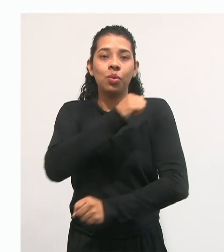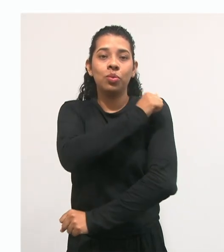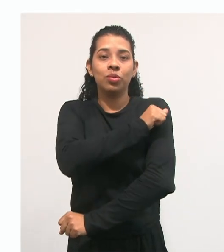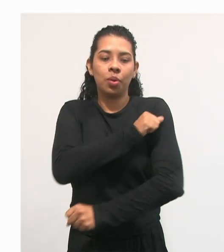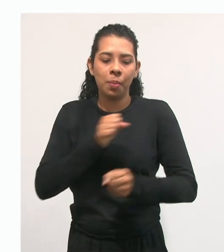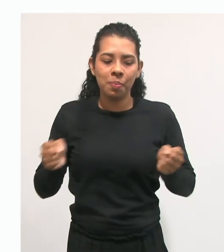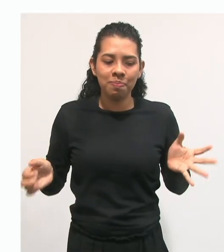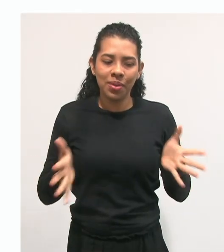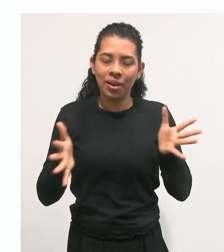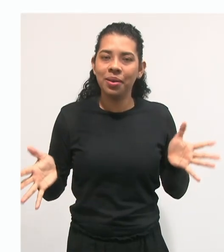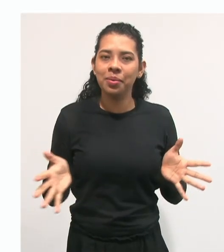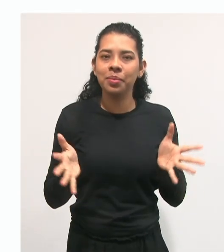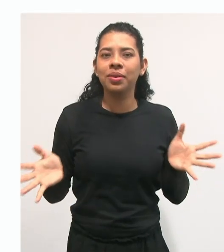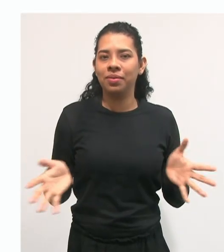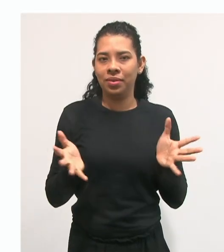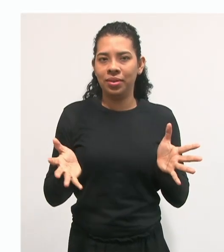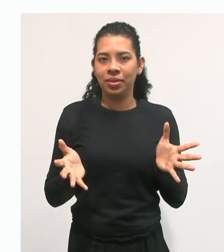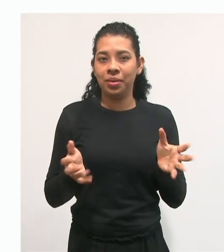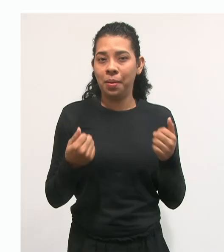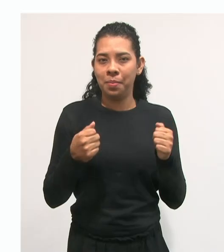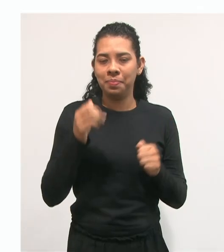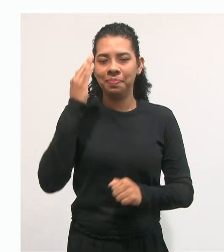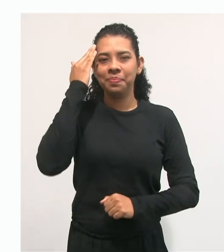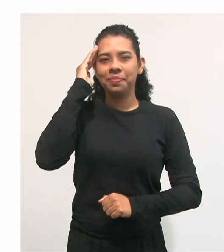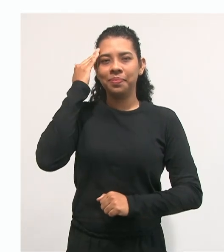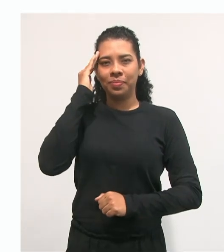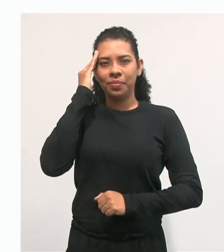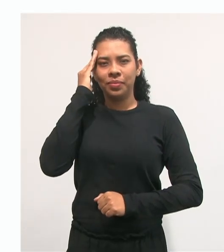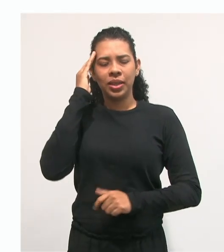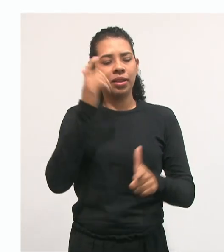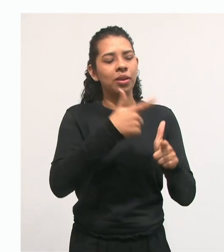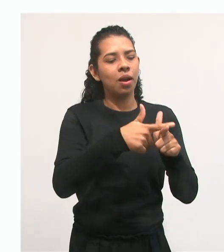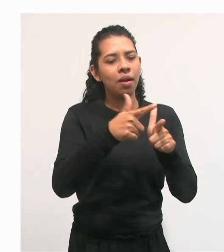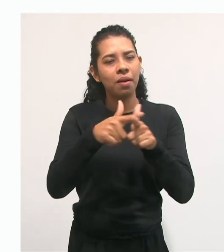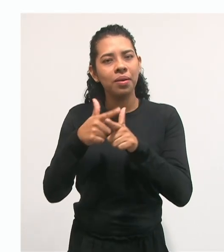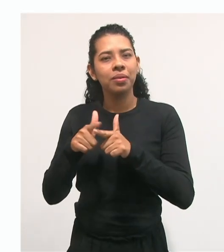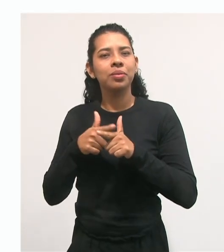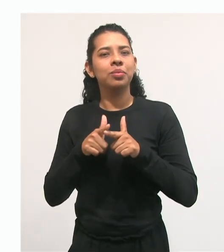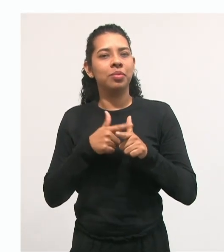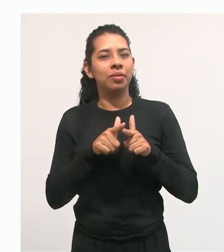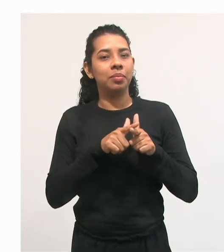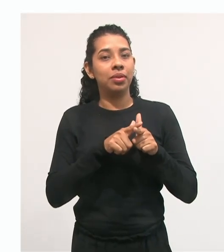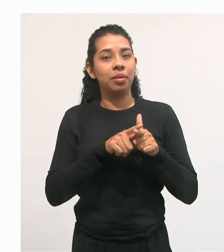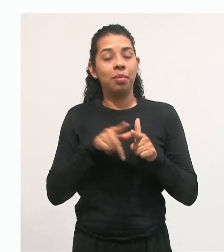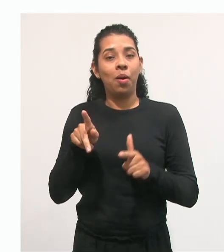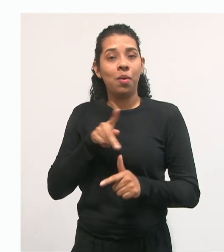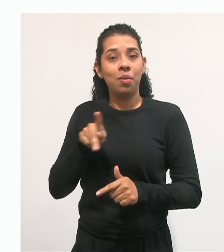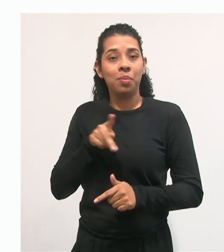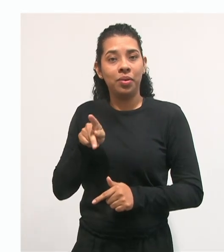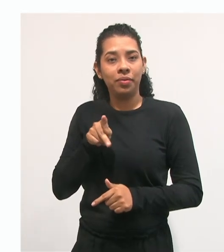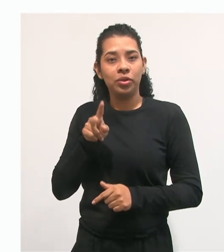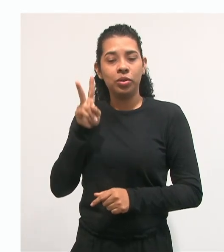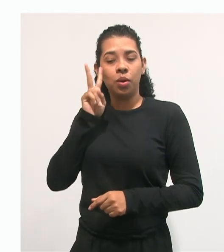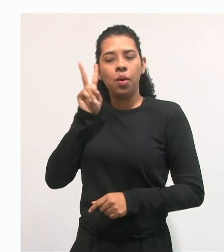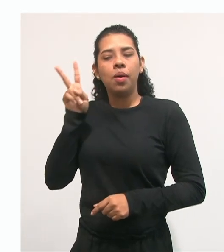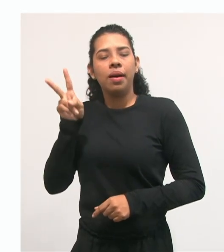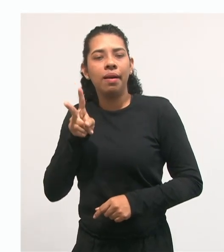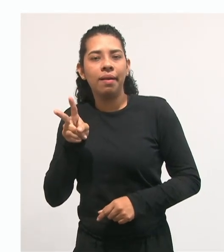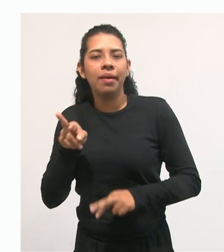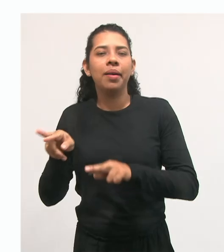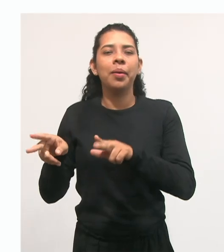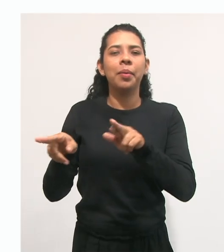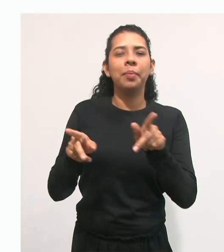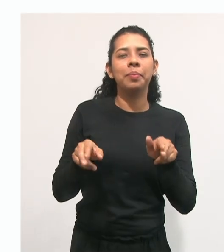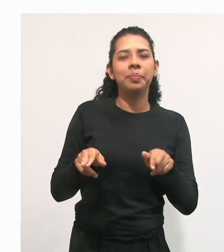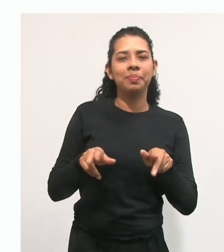resolver situações problema. E o professor, ele identifica e respeita o estilo de pensamento de